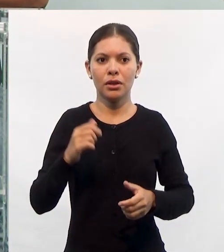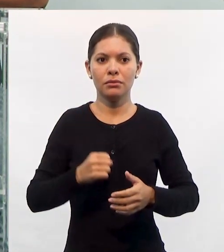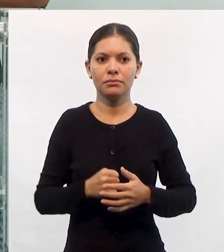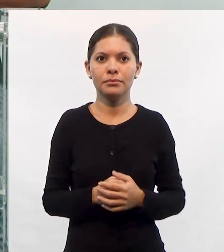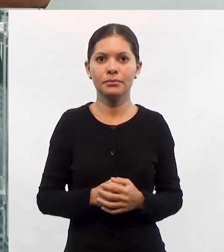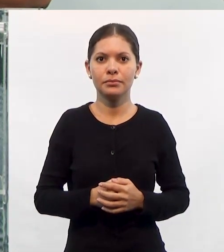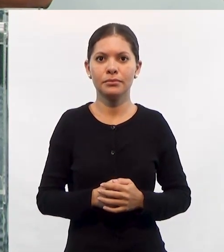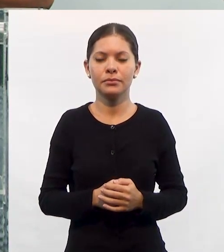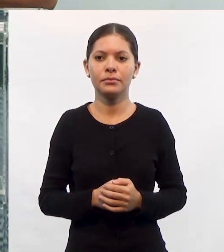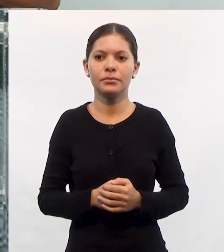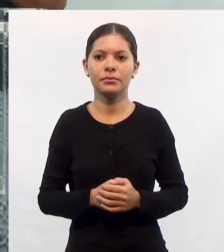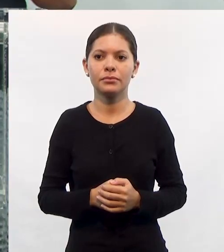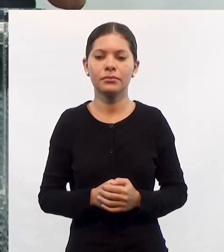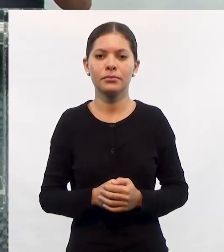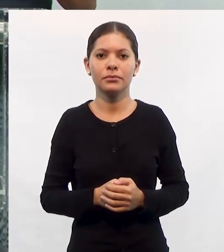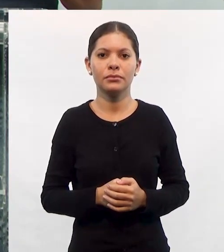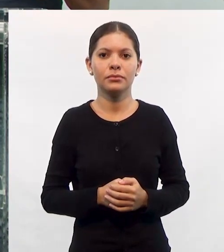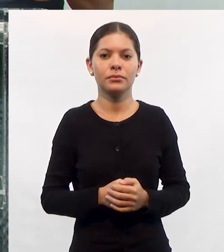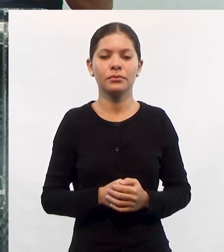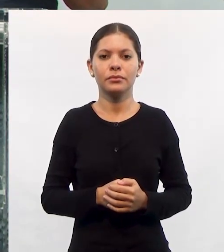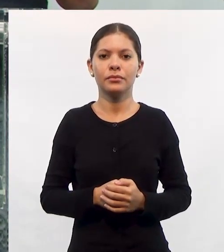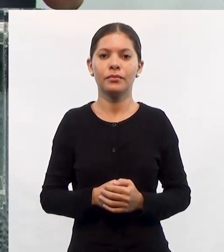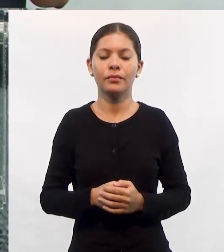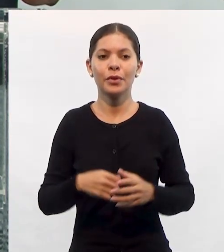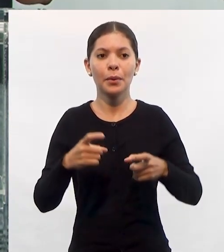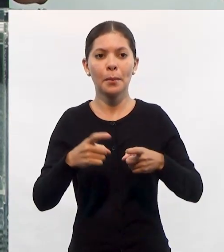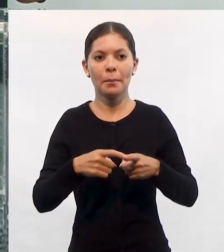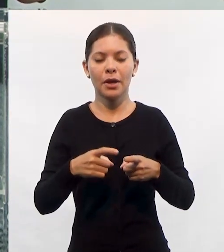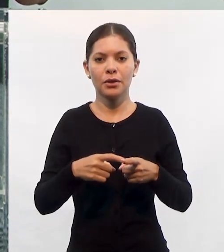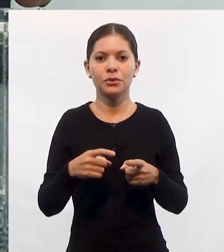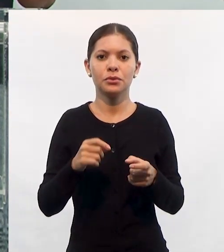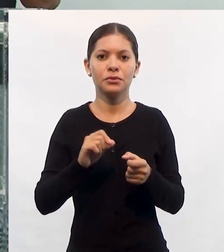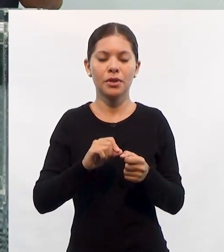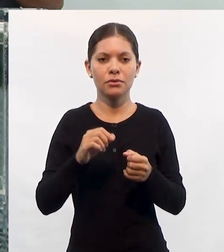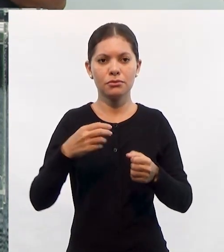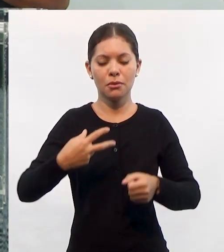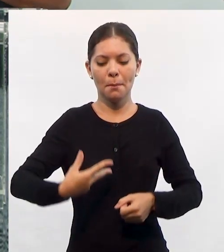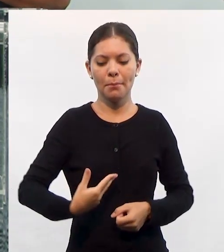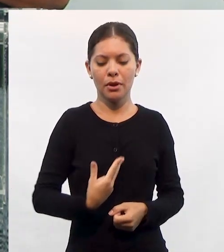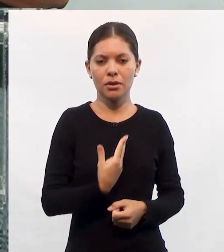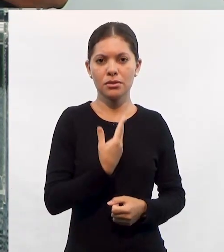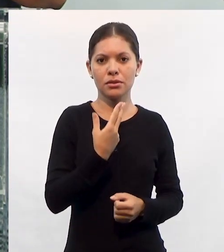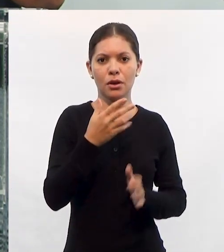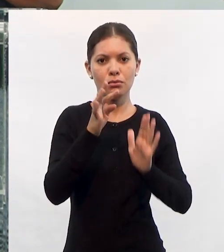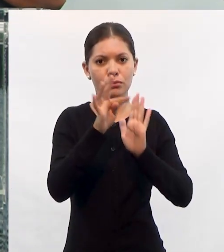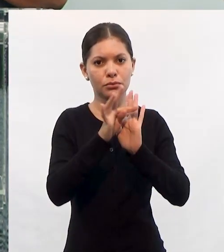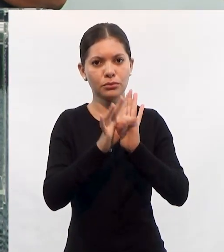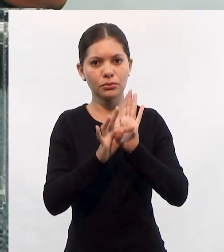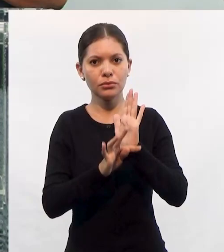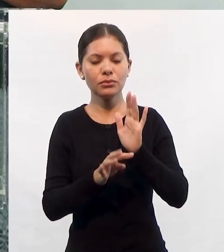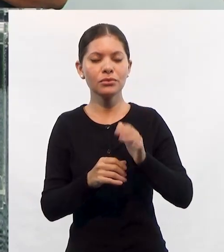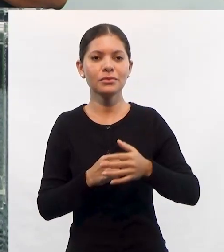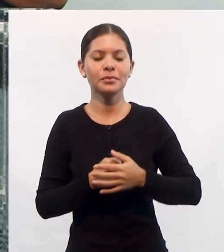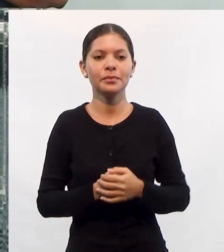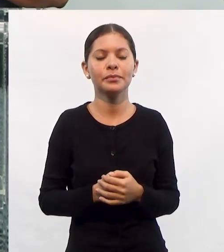obra. Um médico que realiza uma operação, faz um diagnóstico, ele é mão de obra.